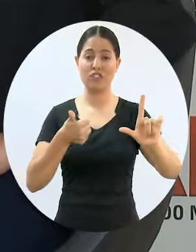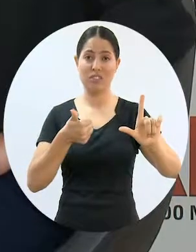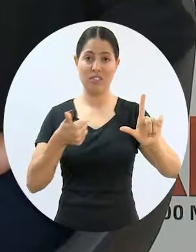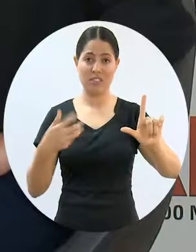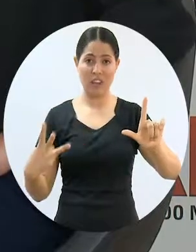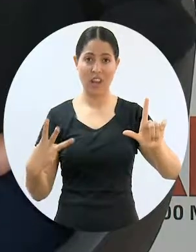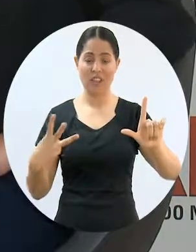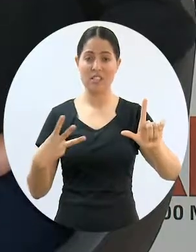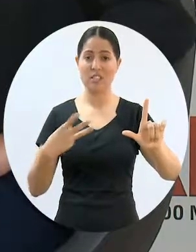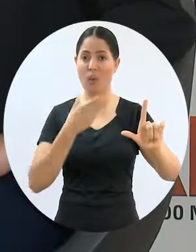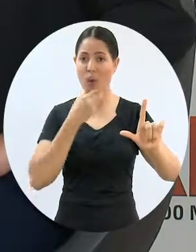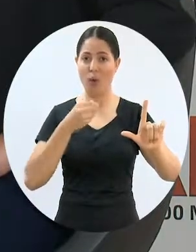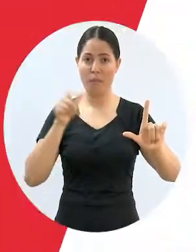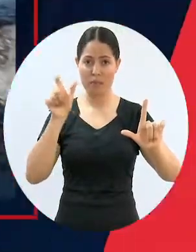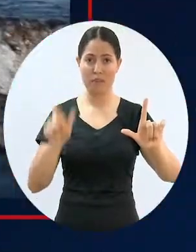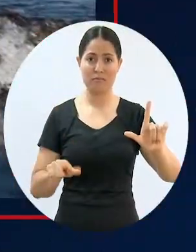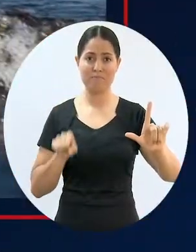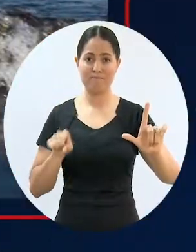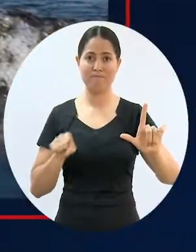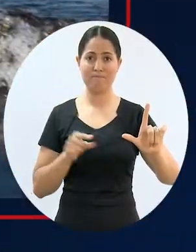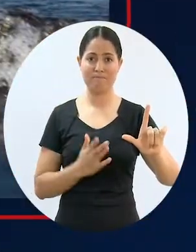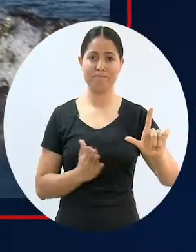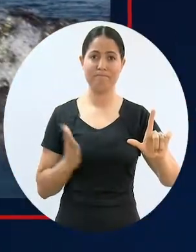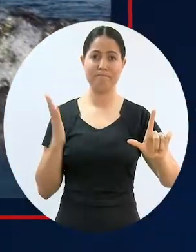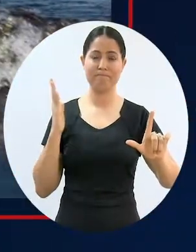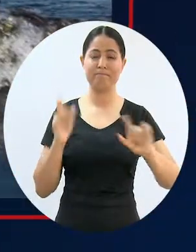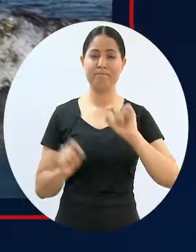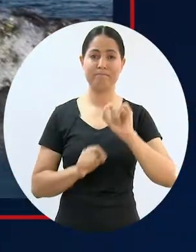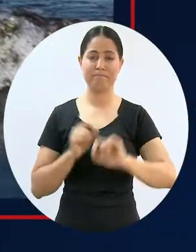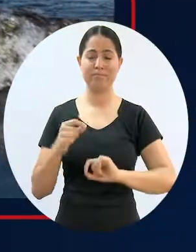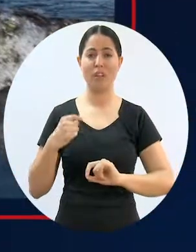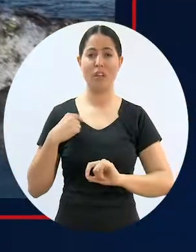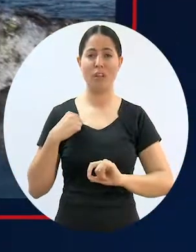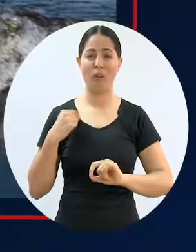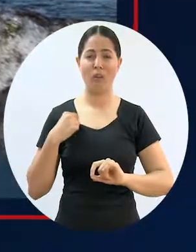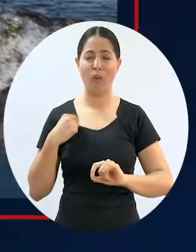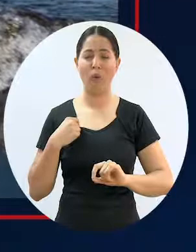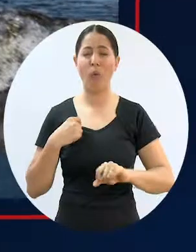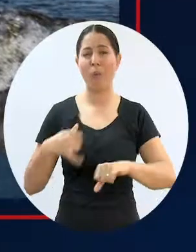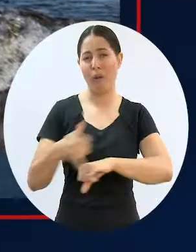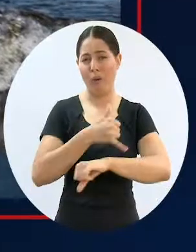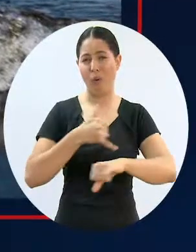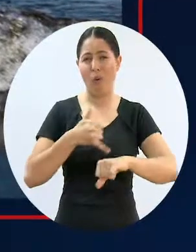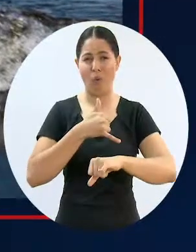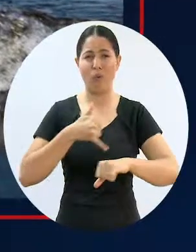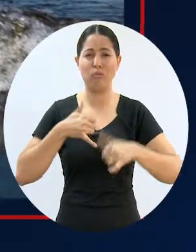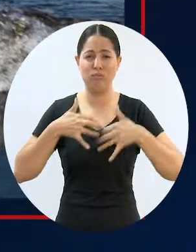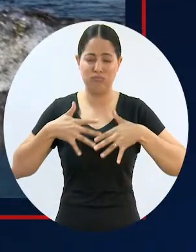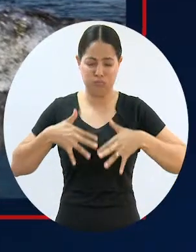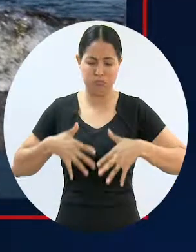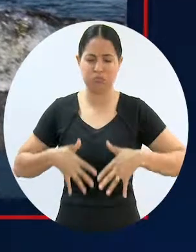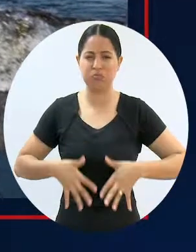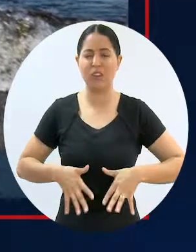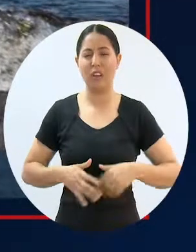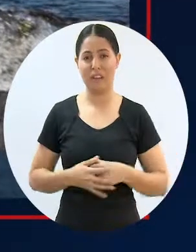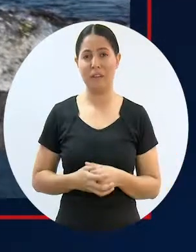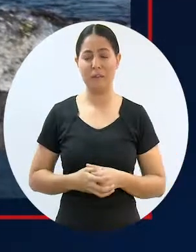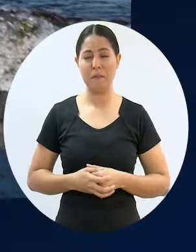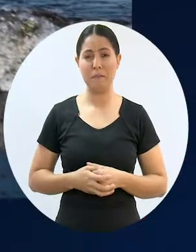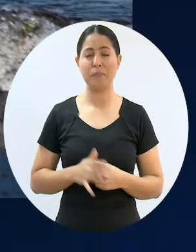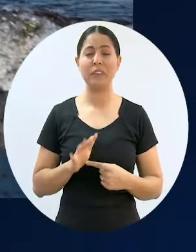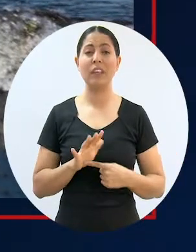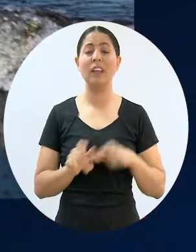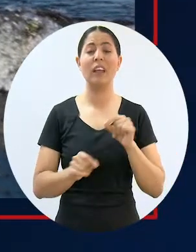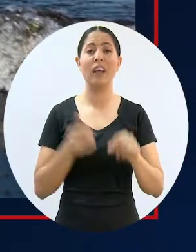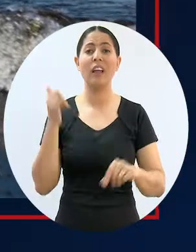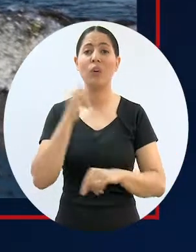13 anos saindo do mar completamente vestido, entre aspas, de óleo. E ele